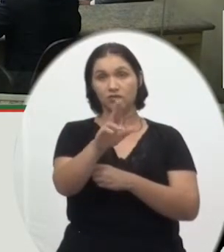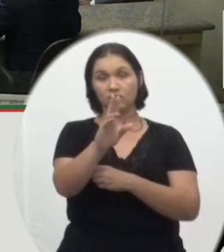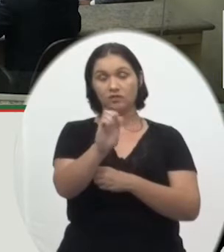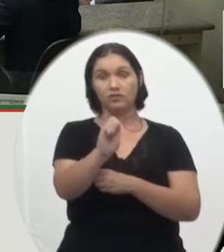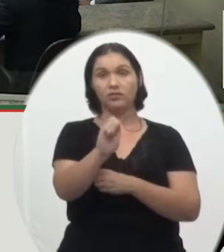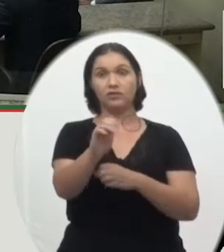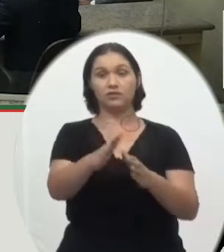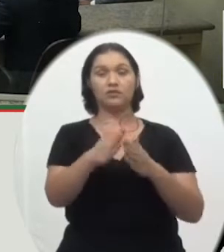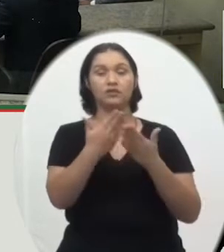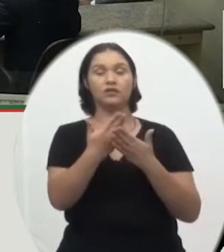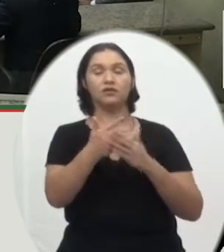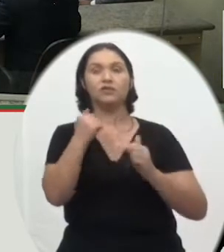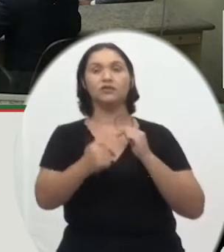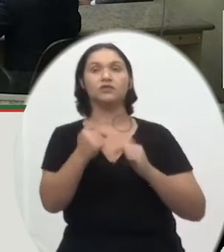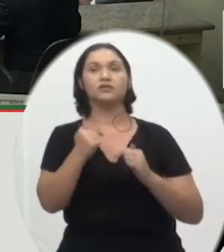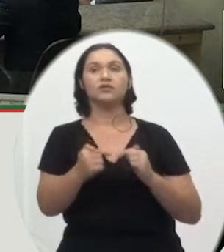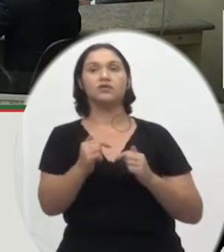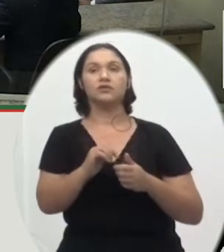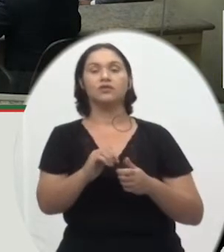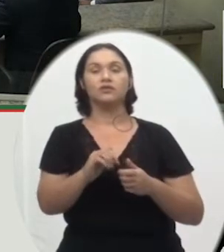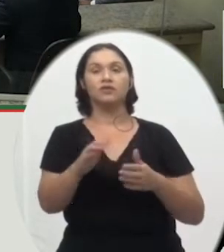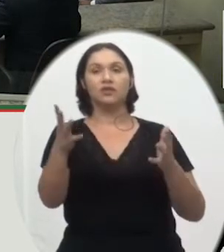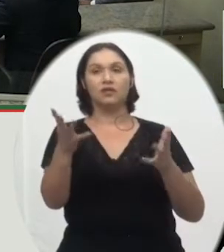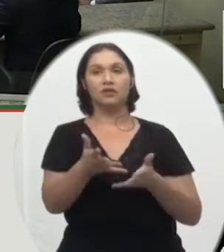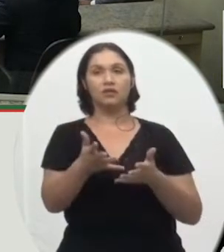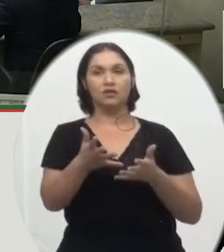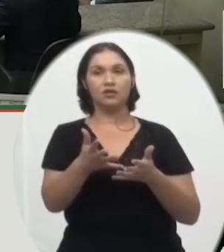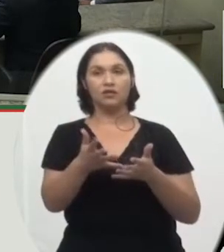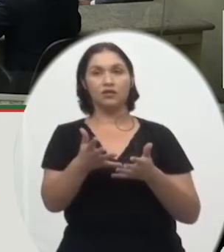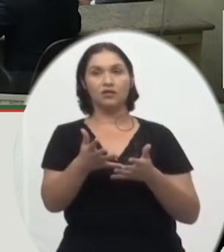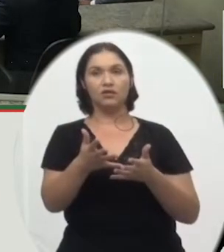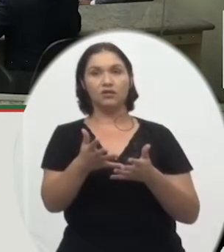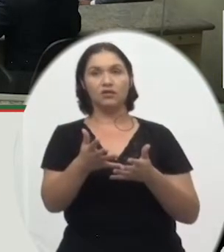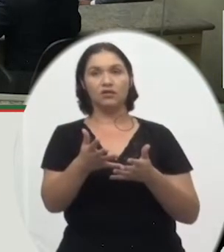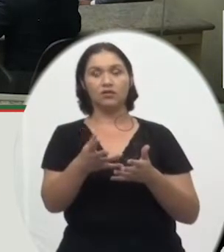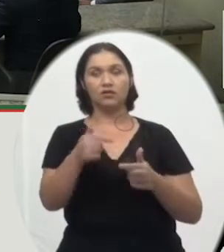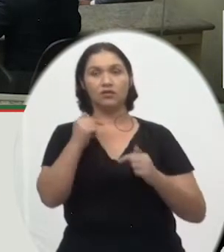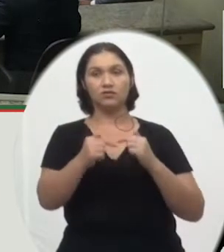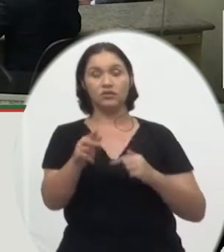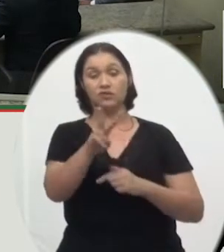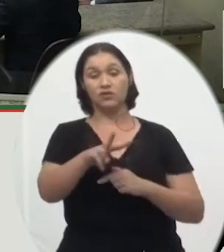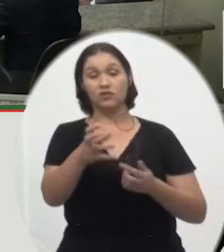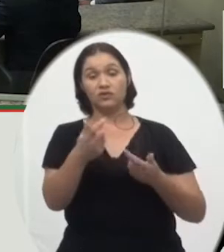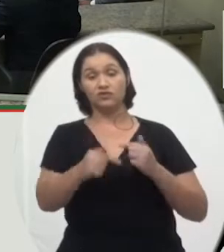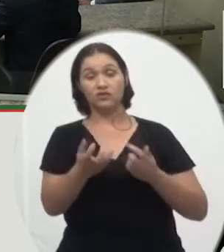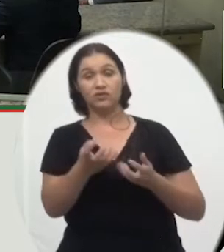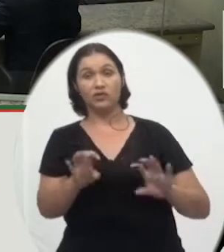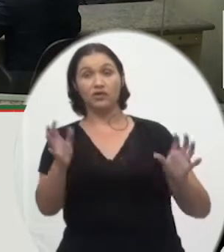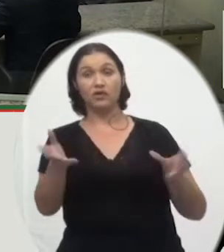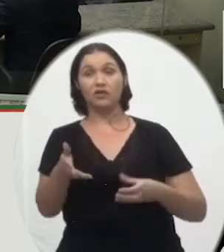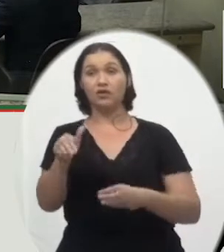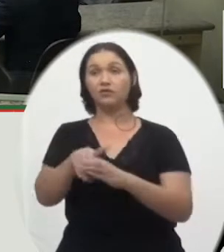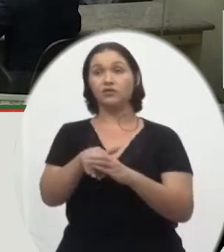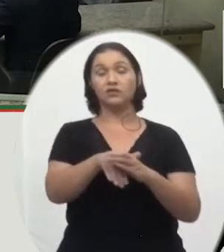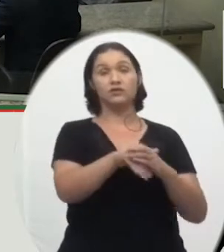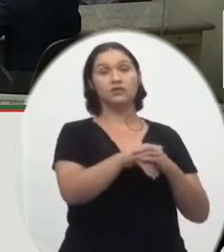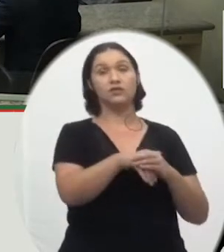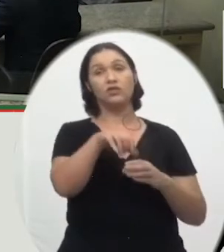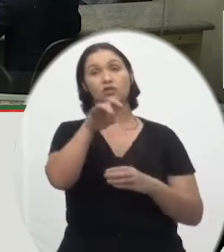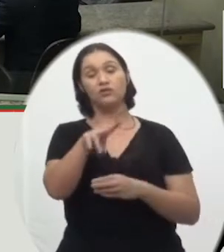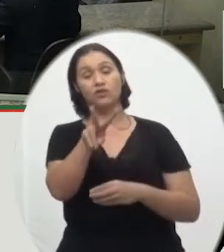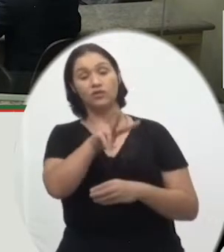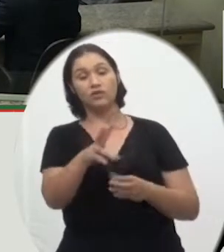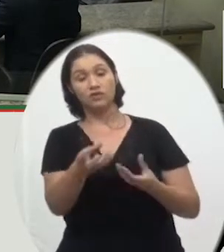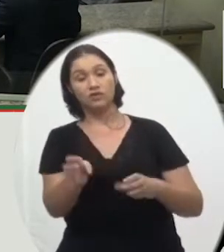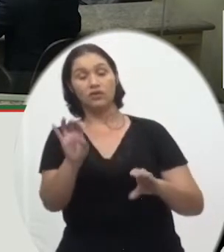Desculpa. O requerimento está em discussão. Com a palavra. Não havendo quem queira discutir, está em votação. Os